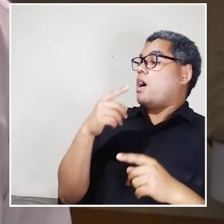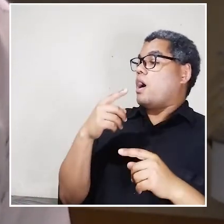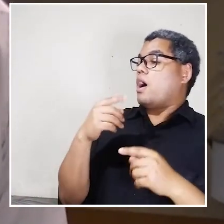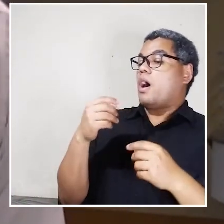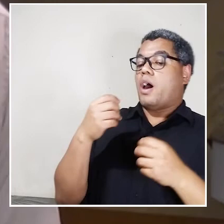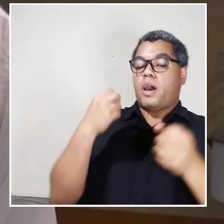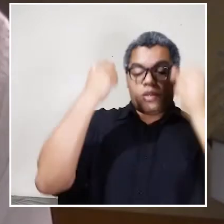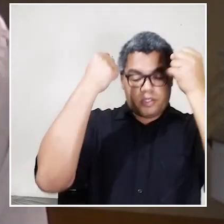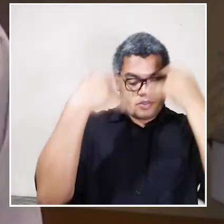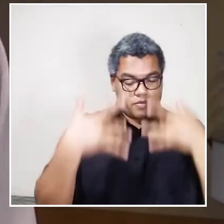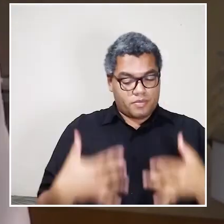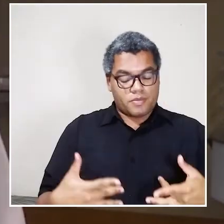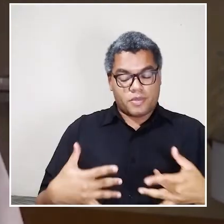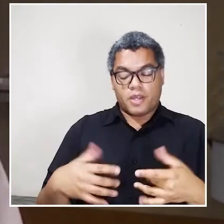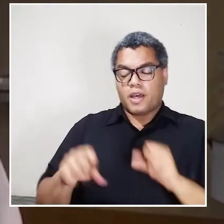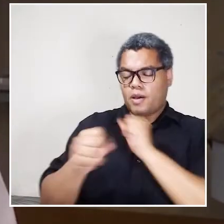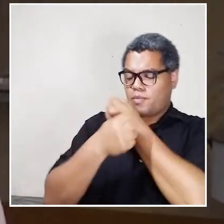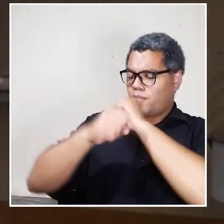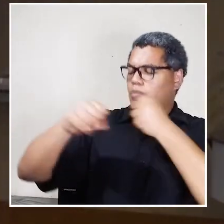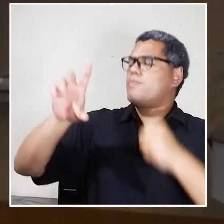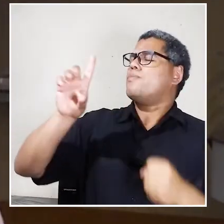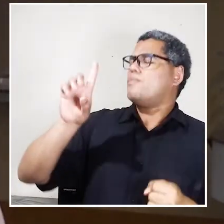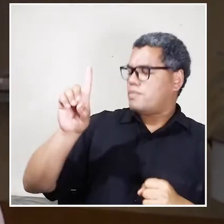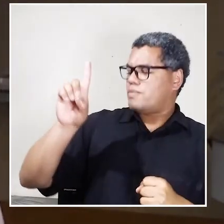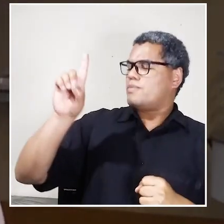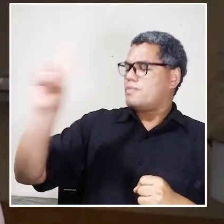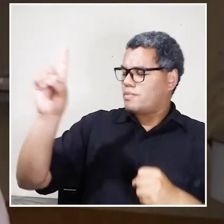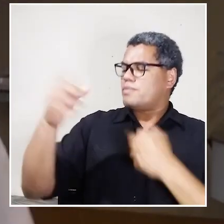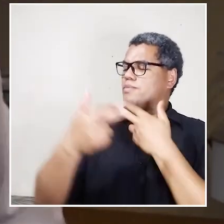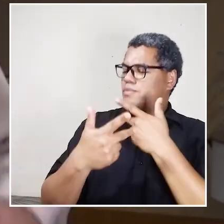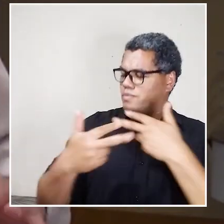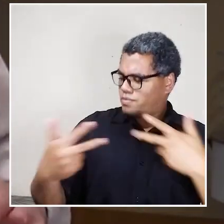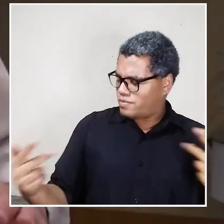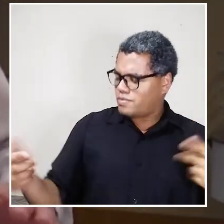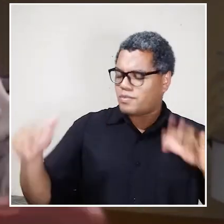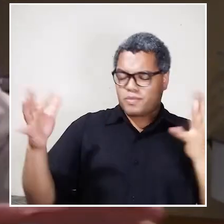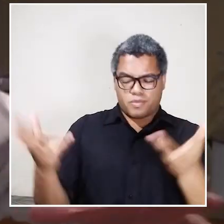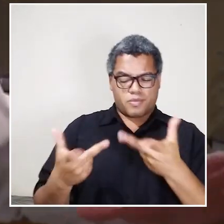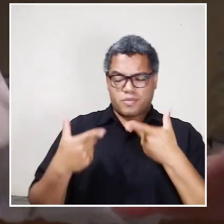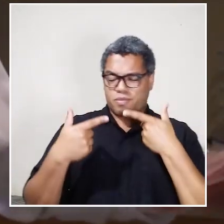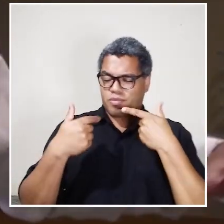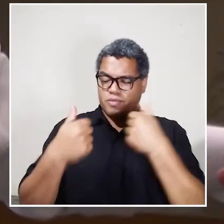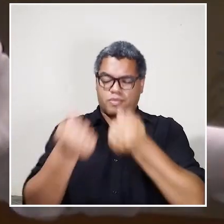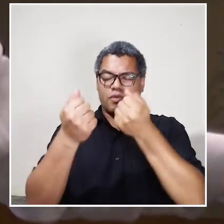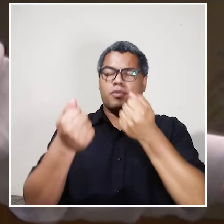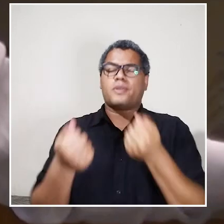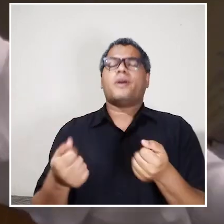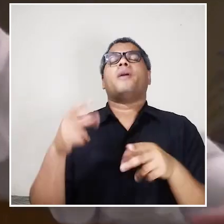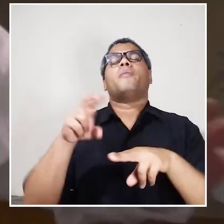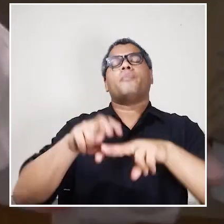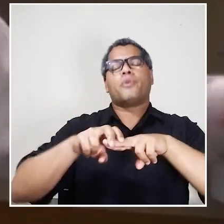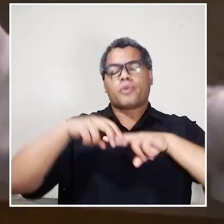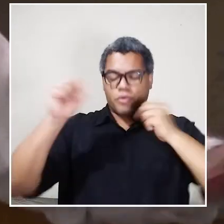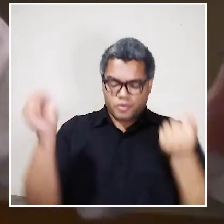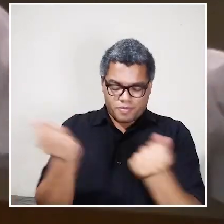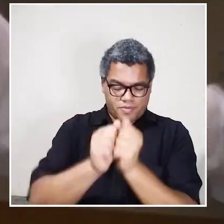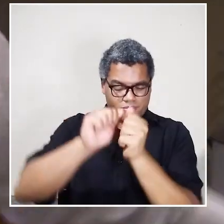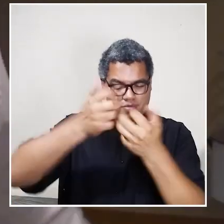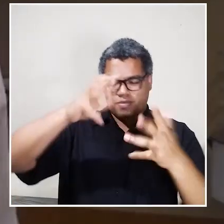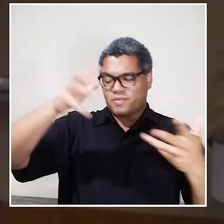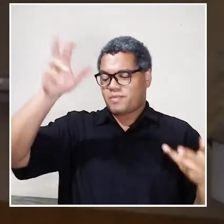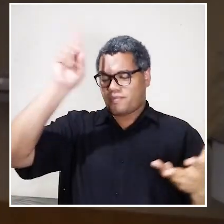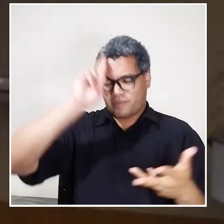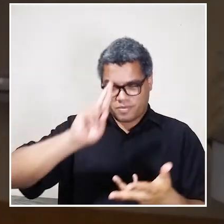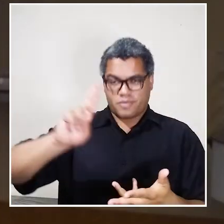fez por nós, por isso estamos alegres. Mas as nações reconheceram por causa do brilho da glória do Senhor, a glória do Senhor